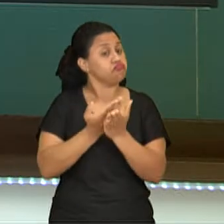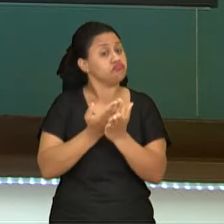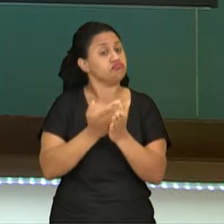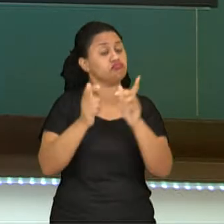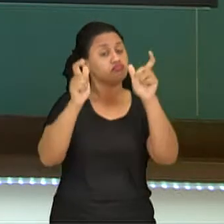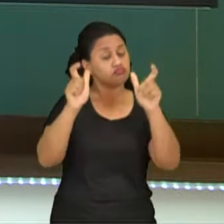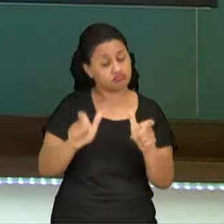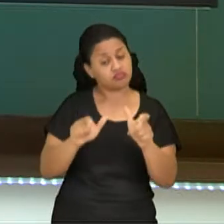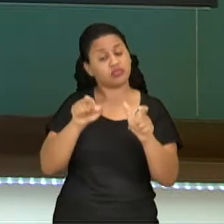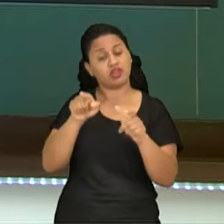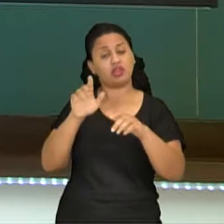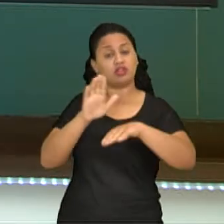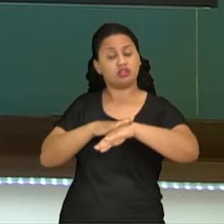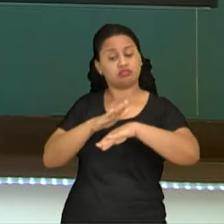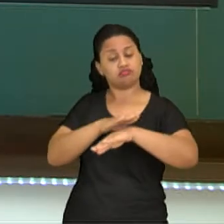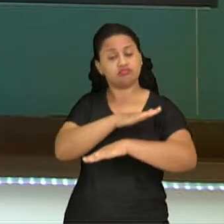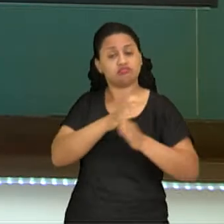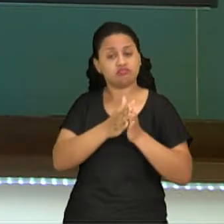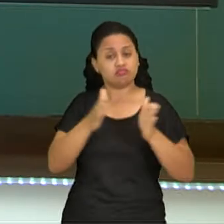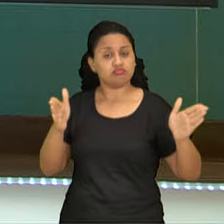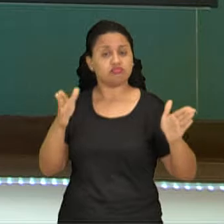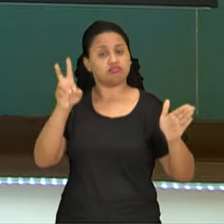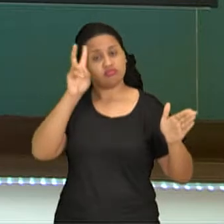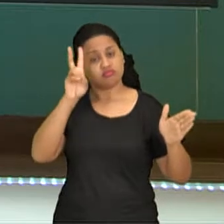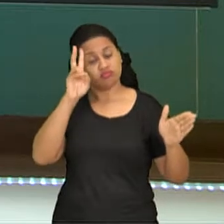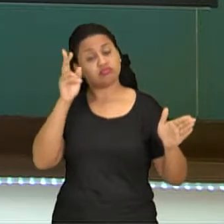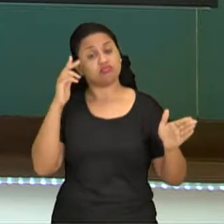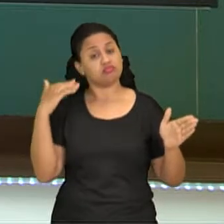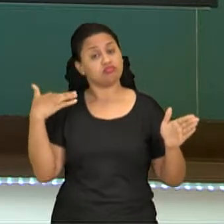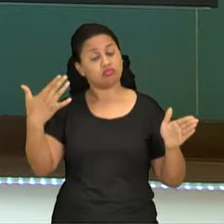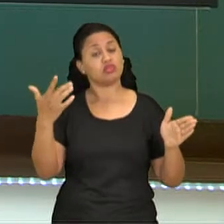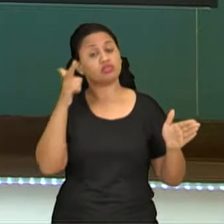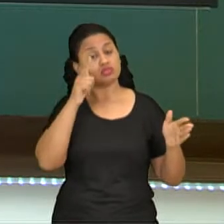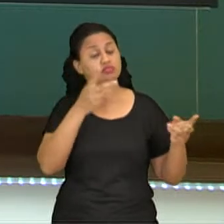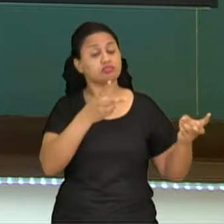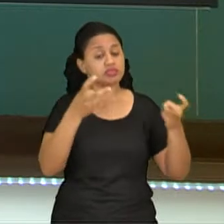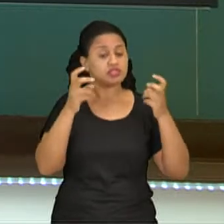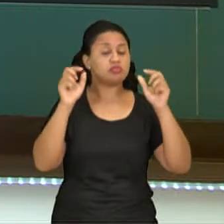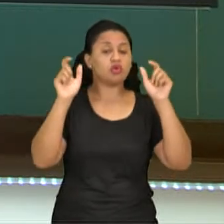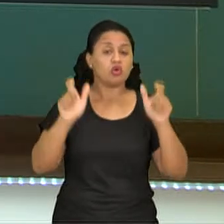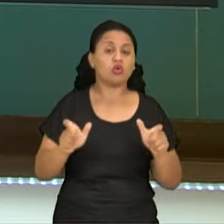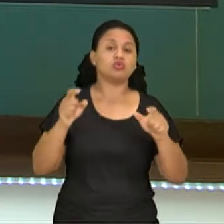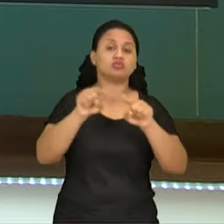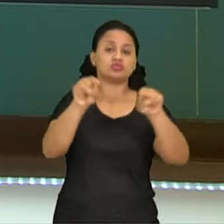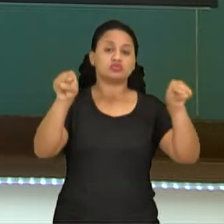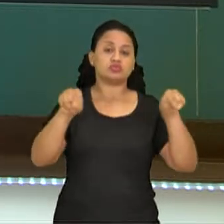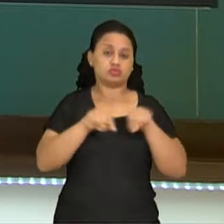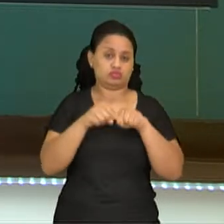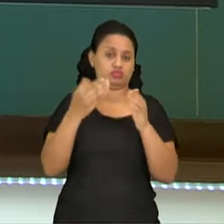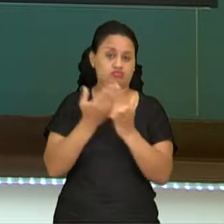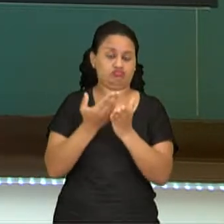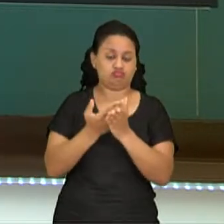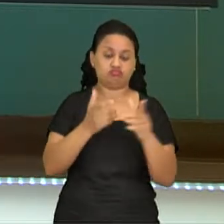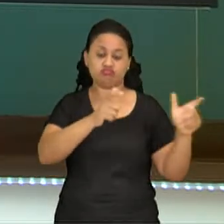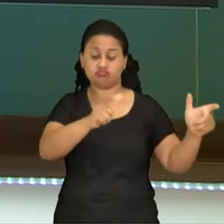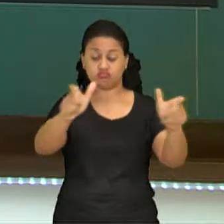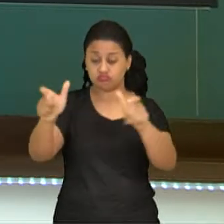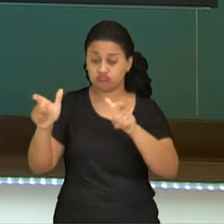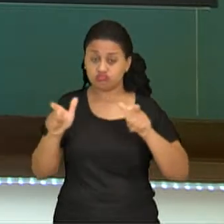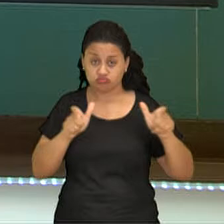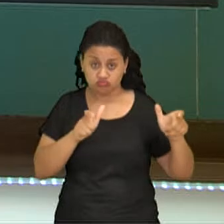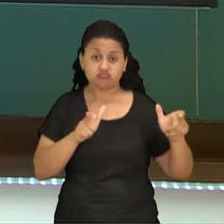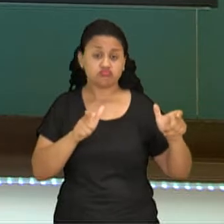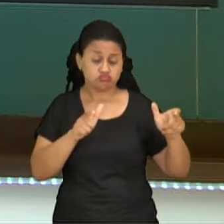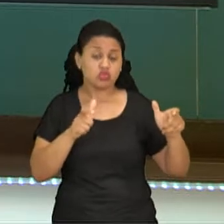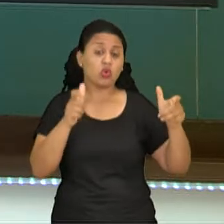espaço, naquele momento da narrativa, percebemos pelo contexto que é uma sala de aula. O espaço é o lugar